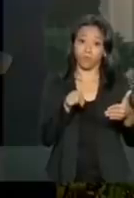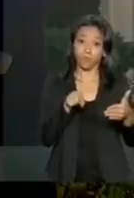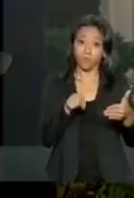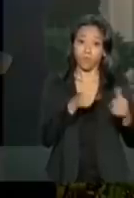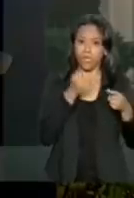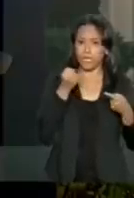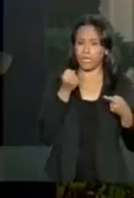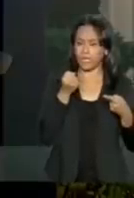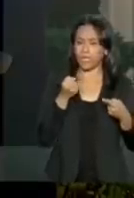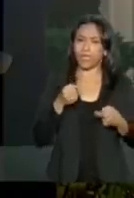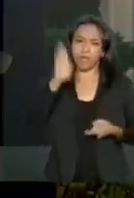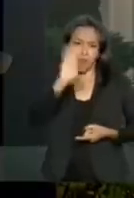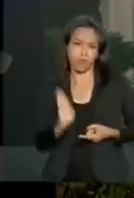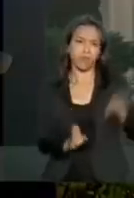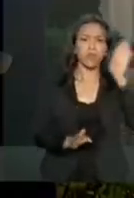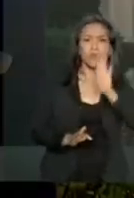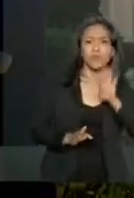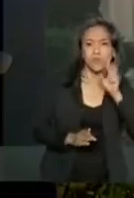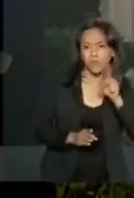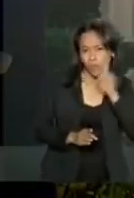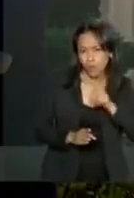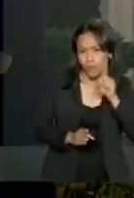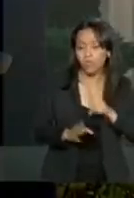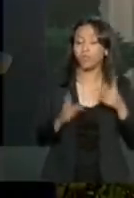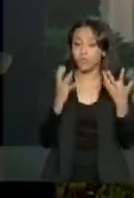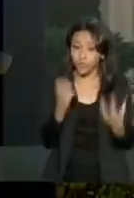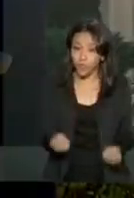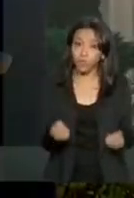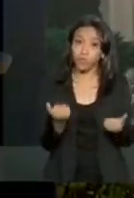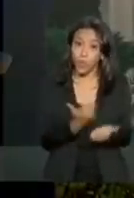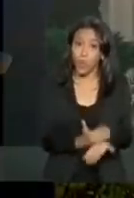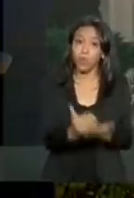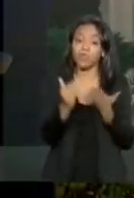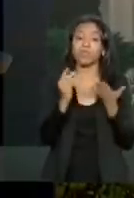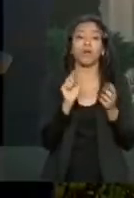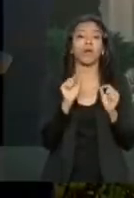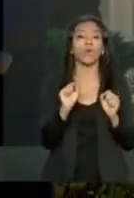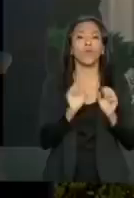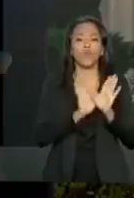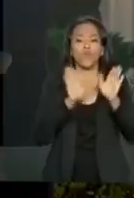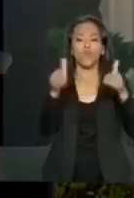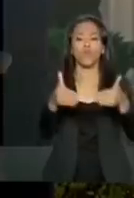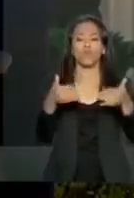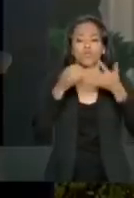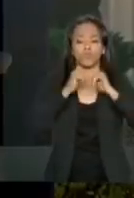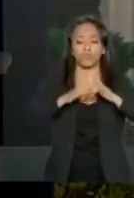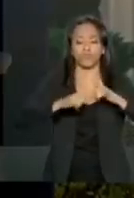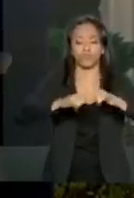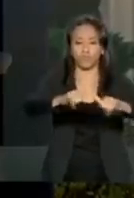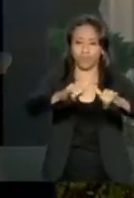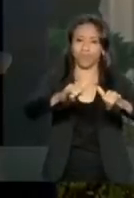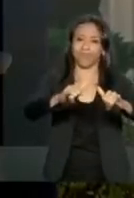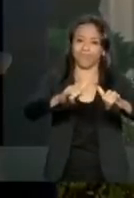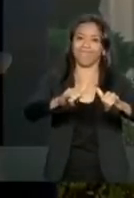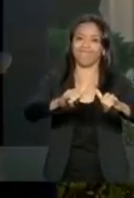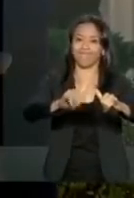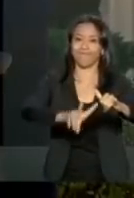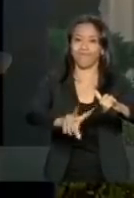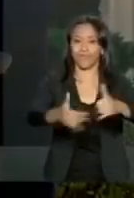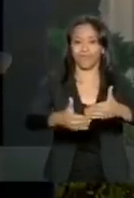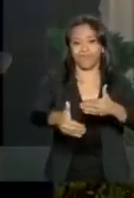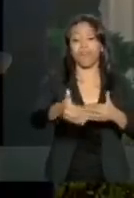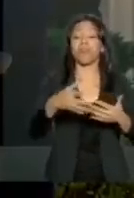Brasil e Estados Unidos e começamos um novo fórum de energia com o Brasil. Nós vemos com